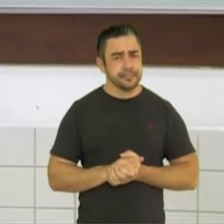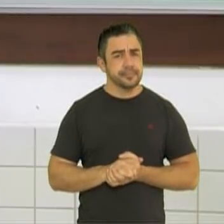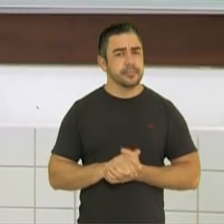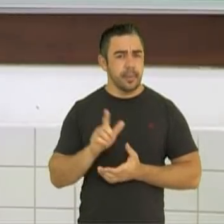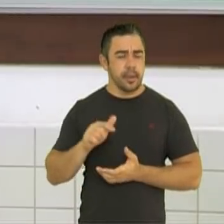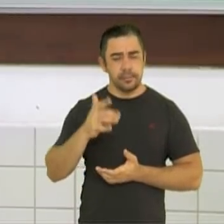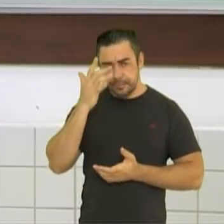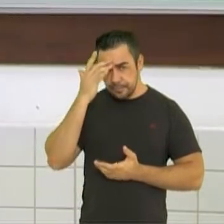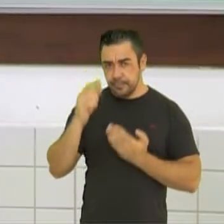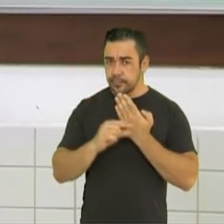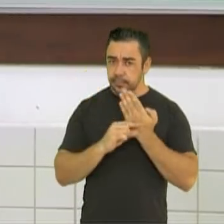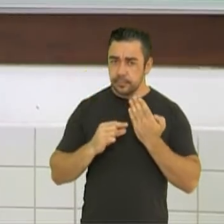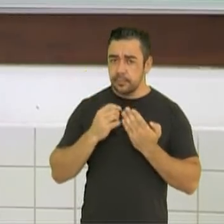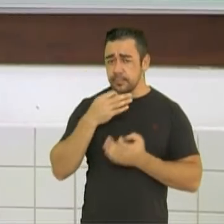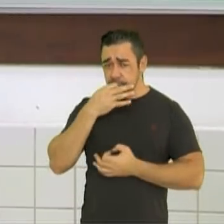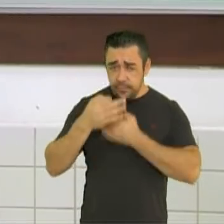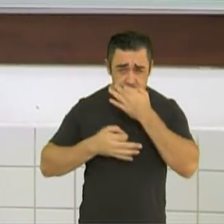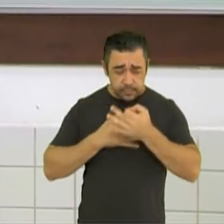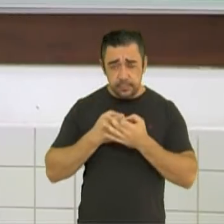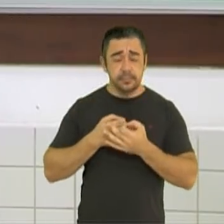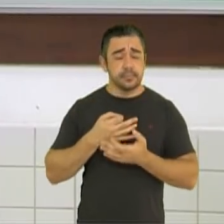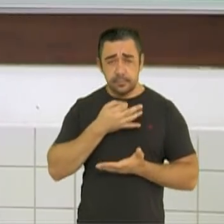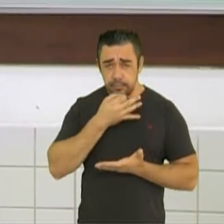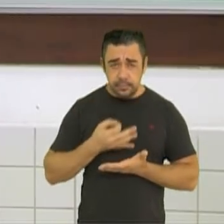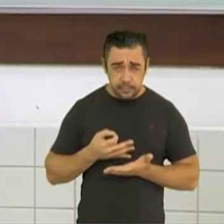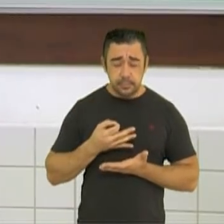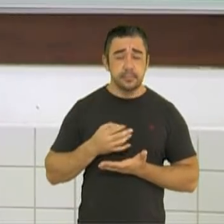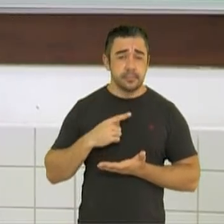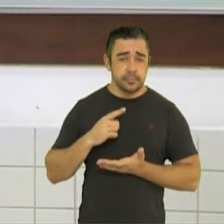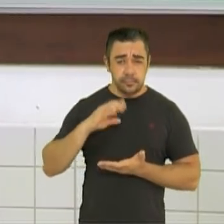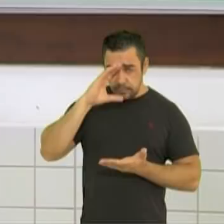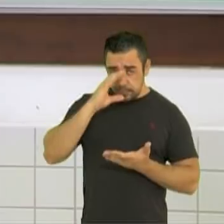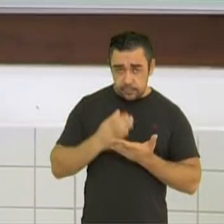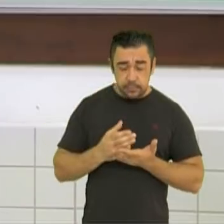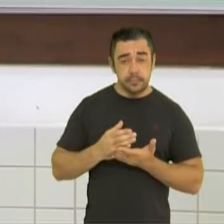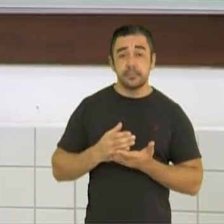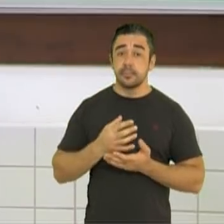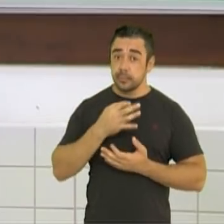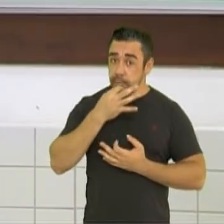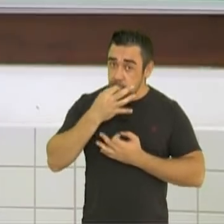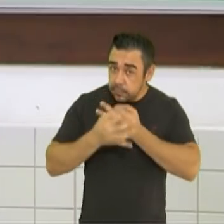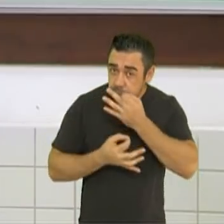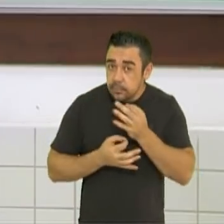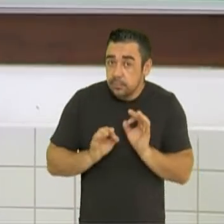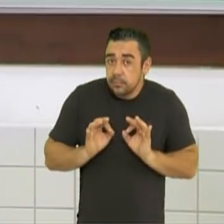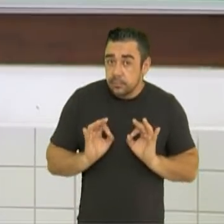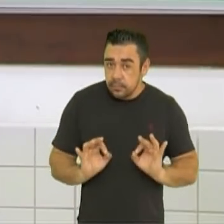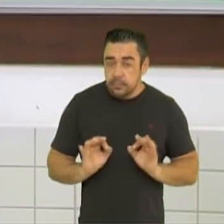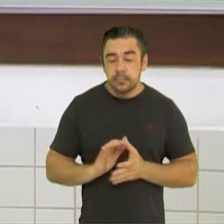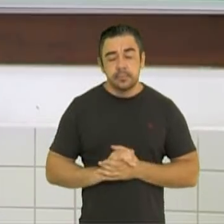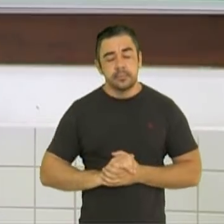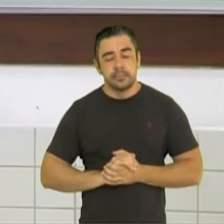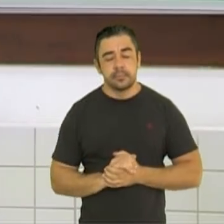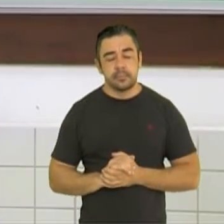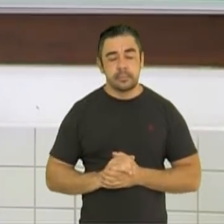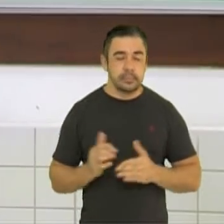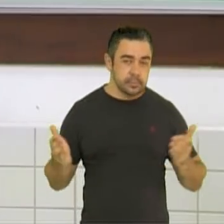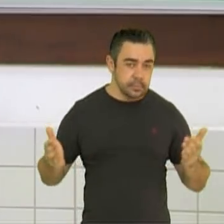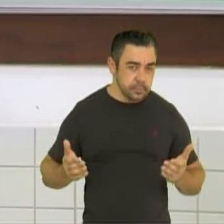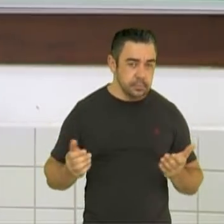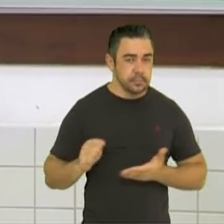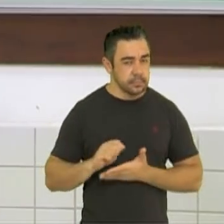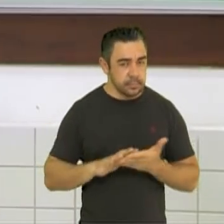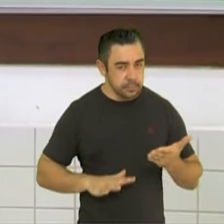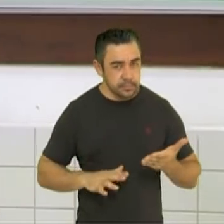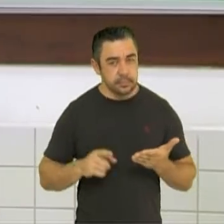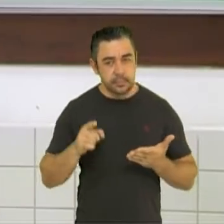o autor vai expressar a sua opinião e defender uma tese com argumentos sólidos, não é mesmo? Então, estamos fazendo aqui um